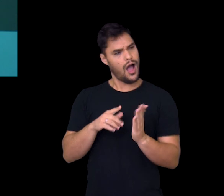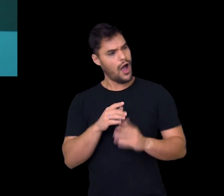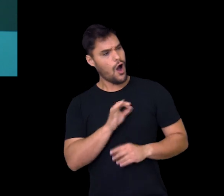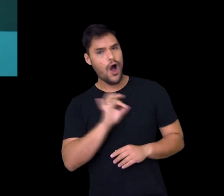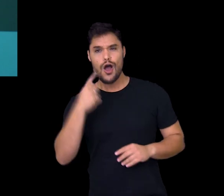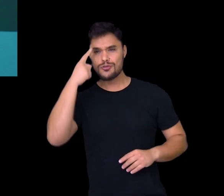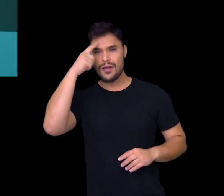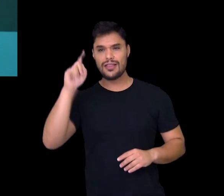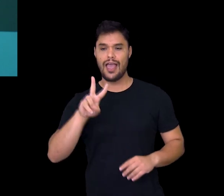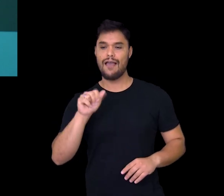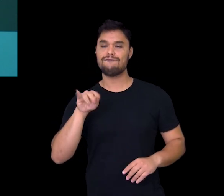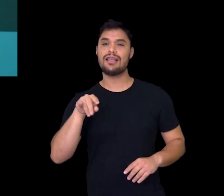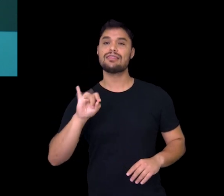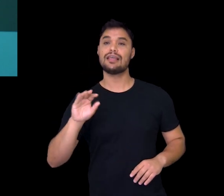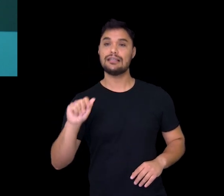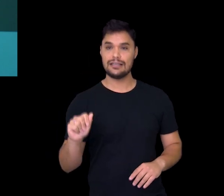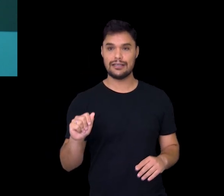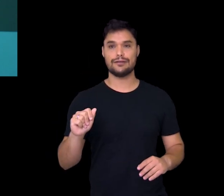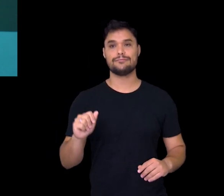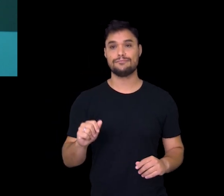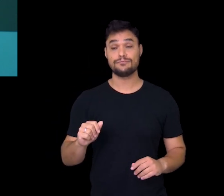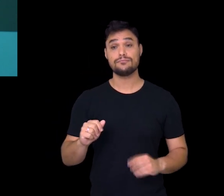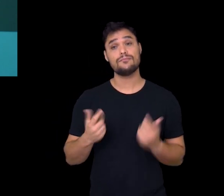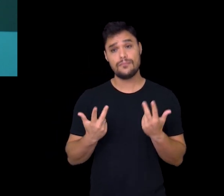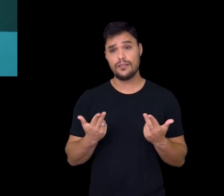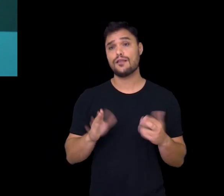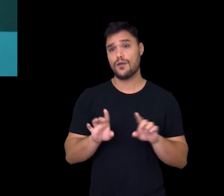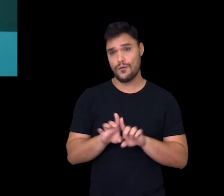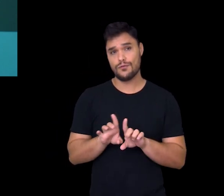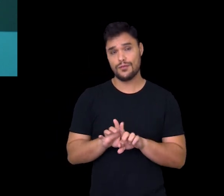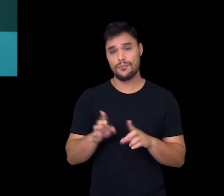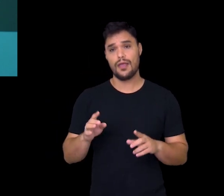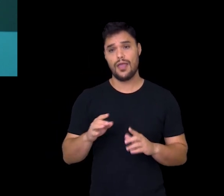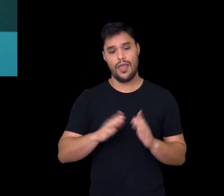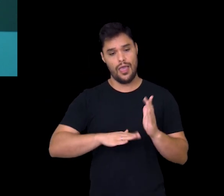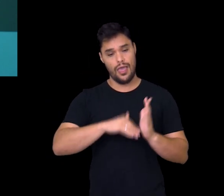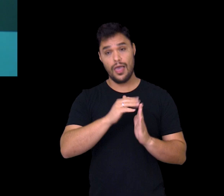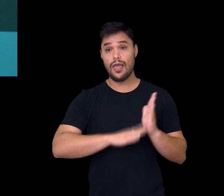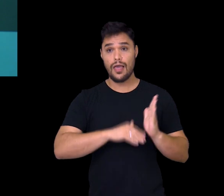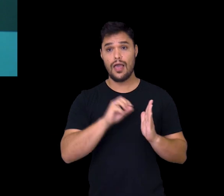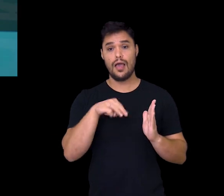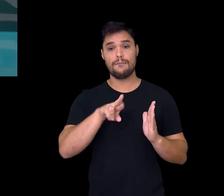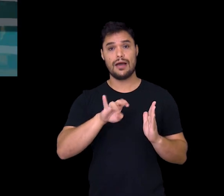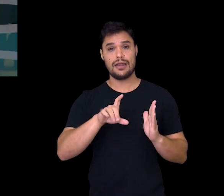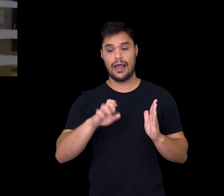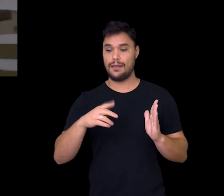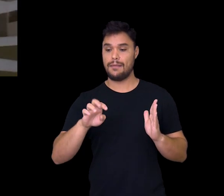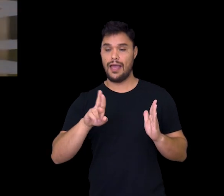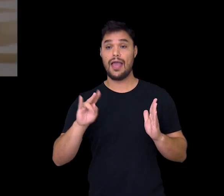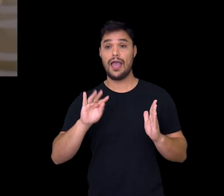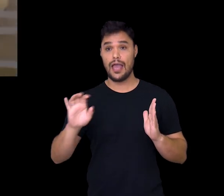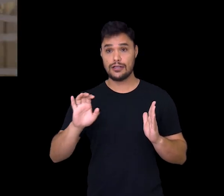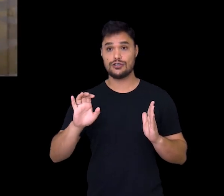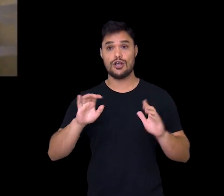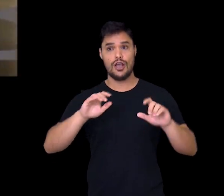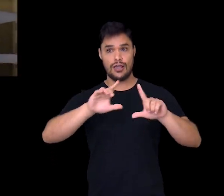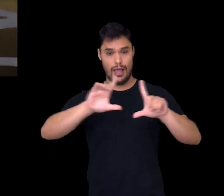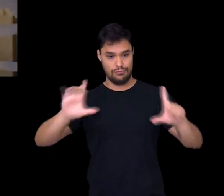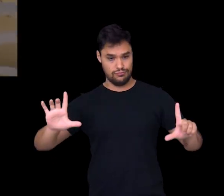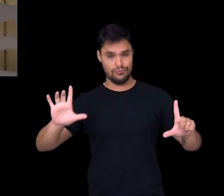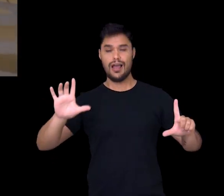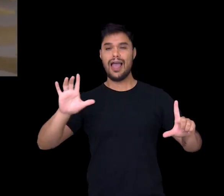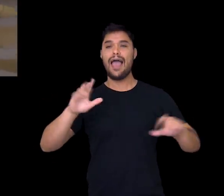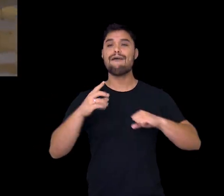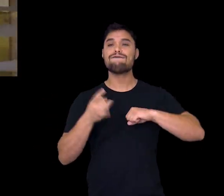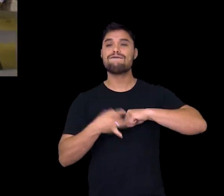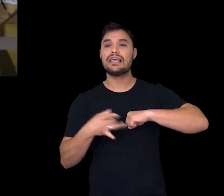Ventania. A mesma coisa foi a obra de arte da Mariane Perretti, que é um vitral muito bonito, que parece uma água